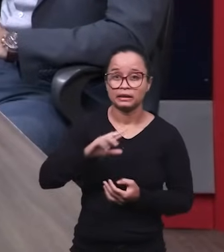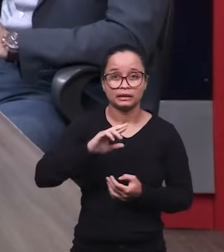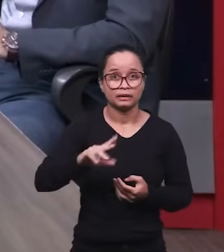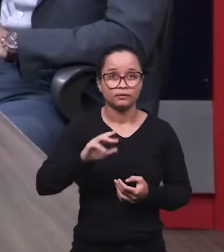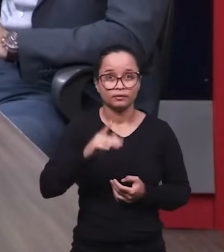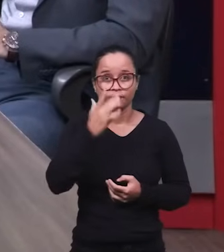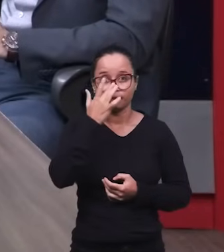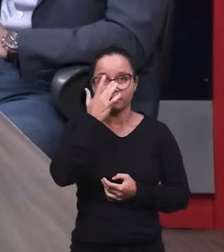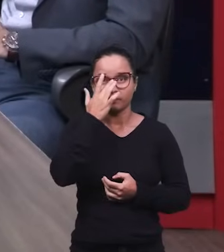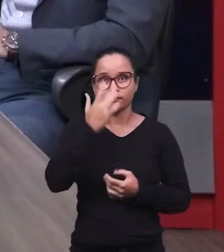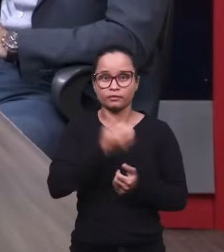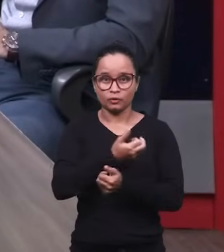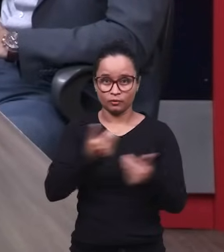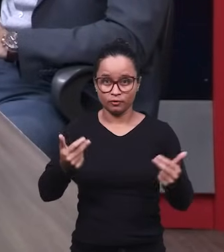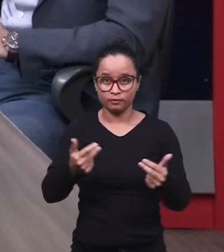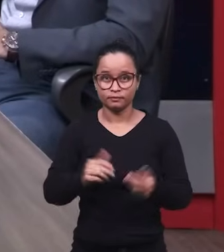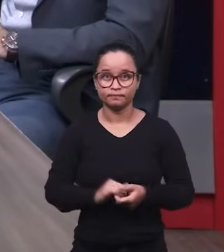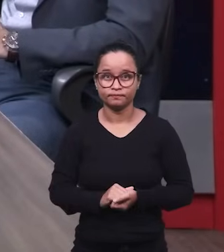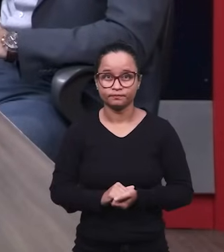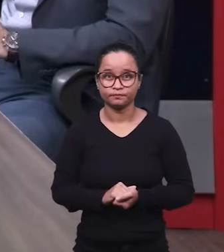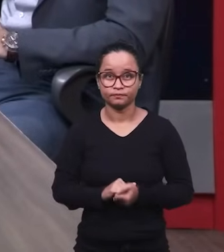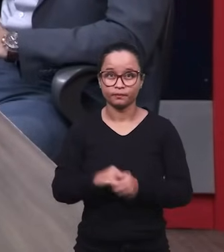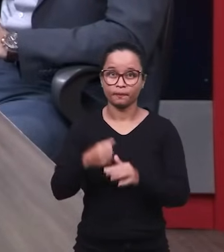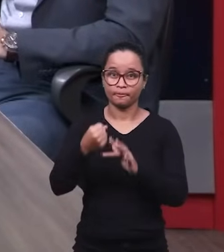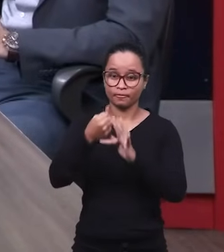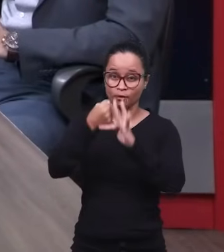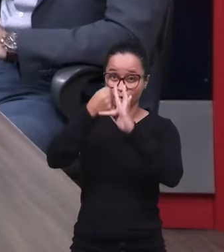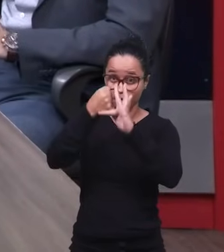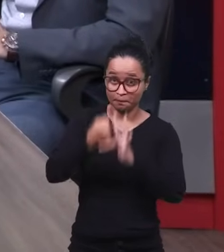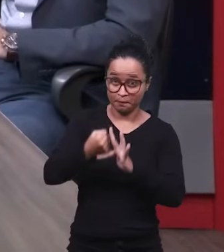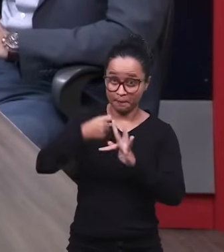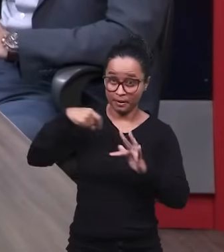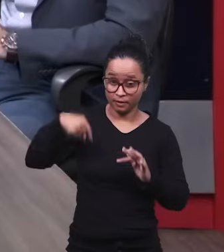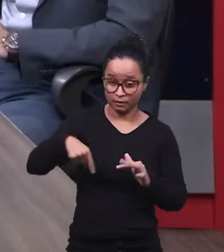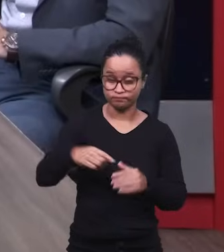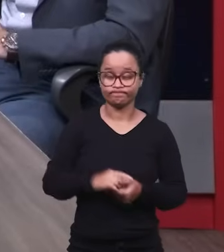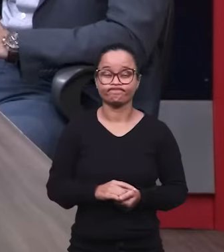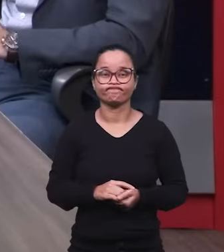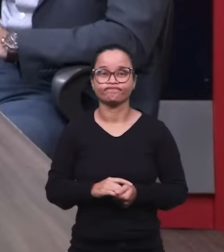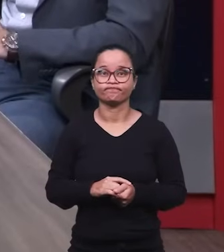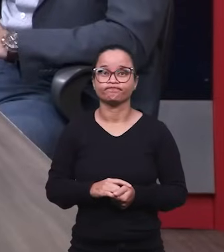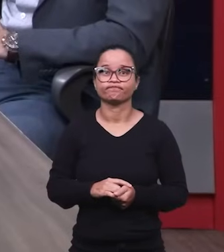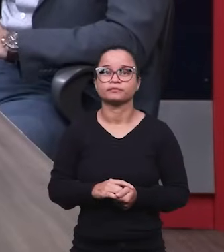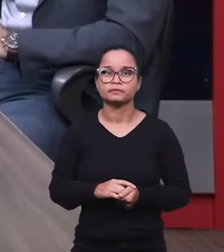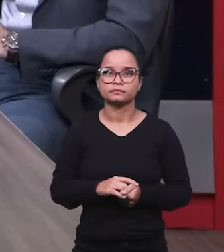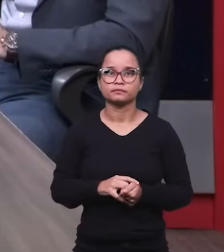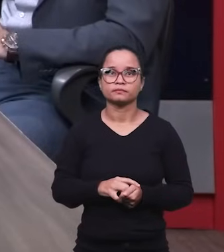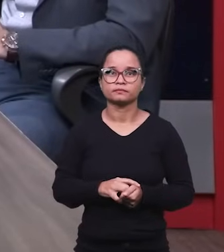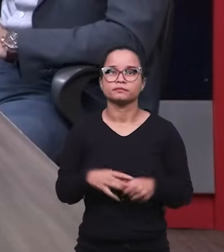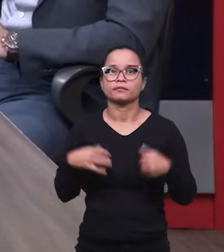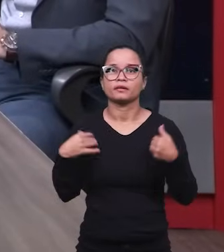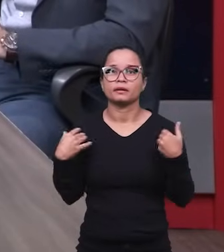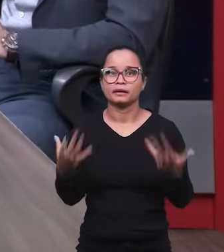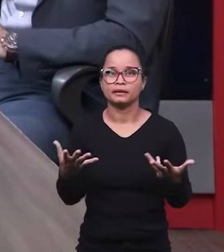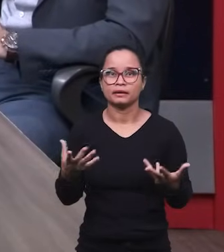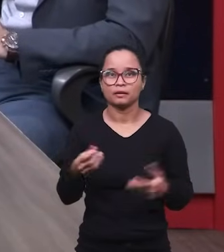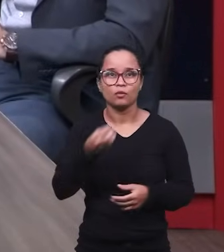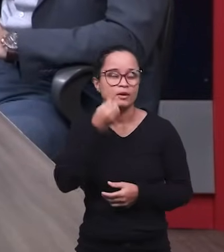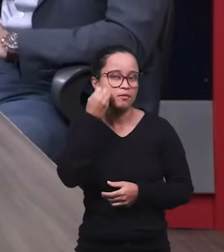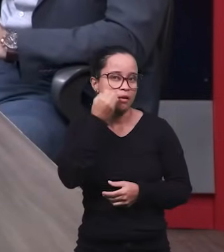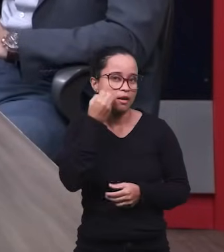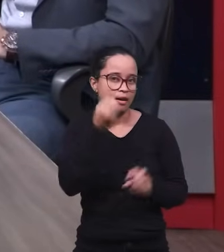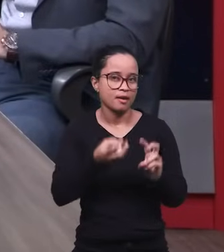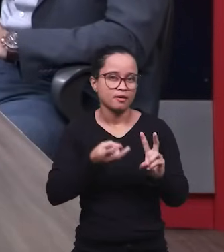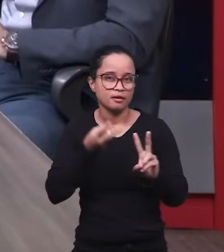é uma coisa uma força que puxa para baixo, né? Então nós vemos assim, o experimento do